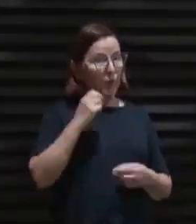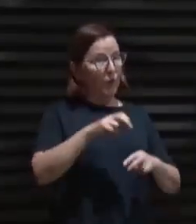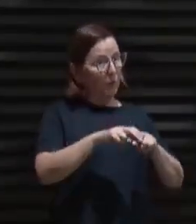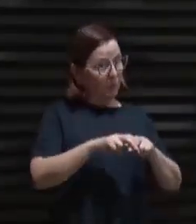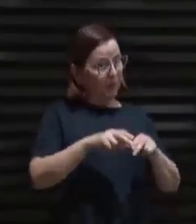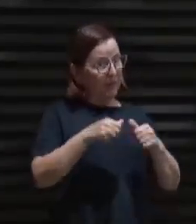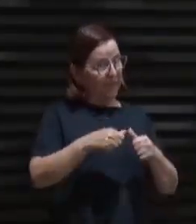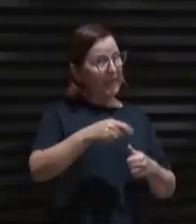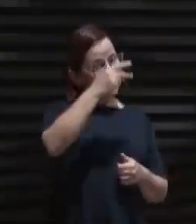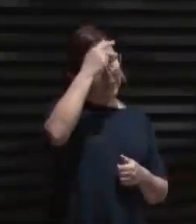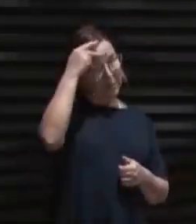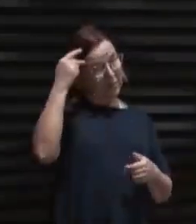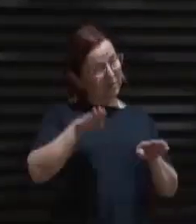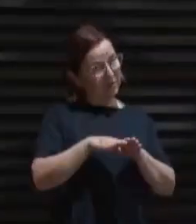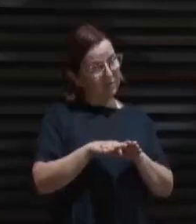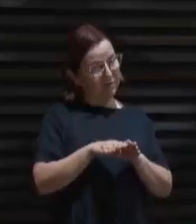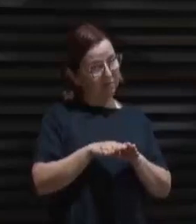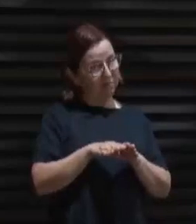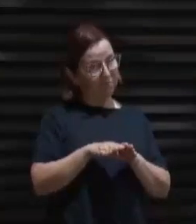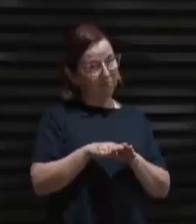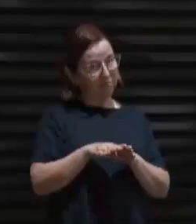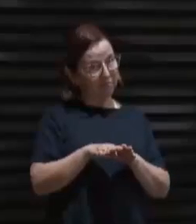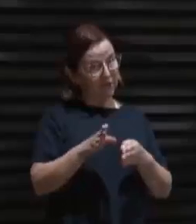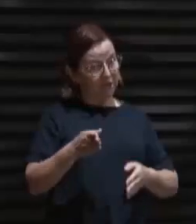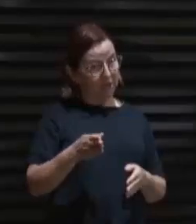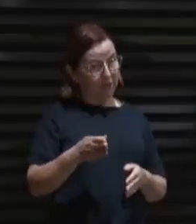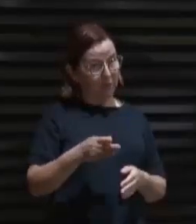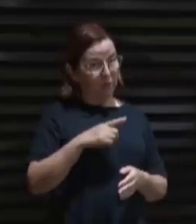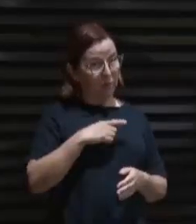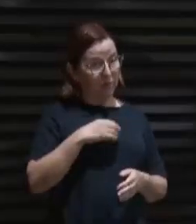há um julgamento muito sério nisso aqui.